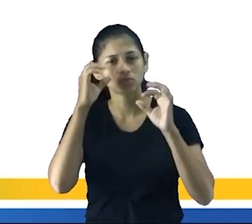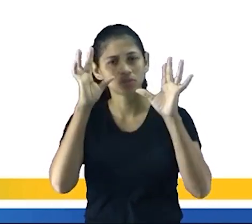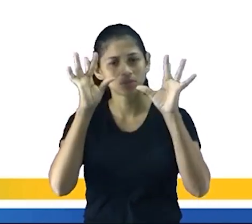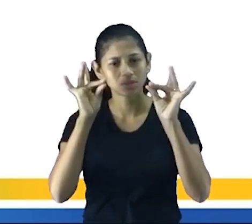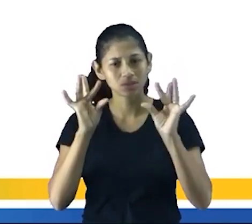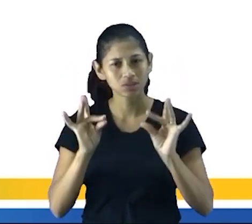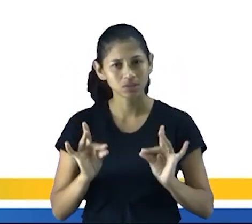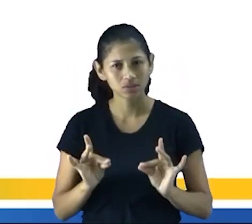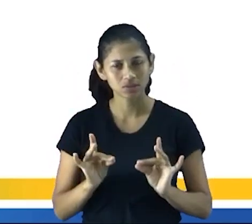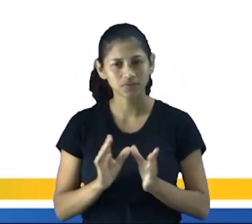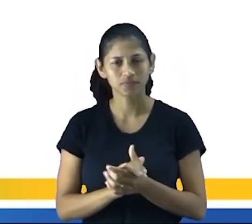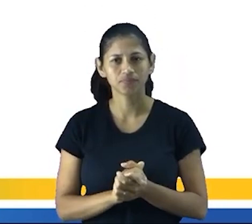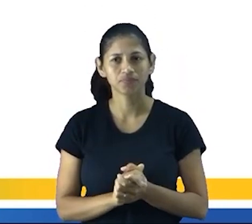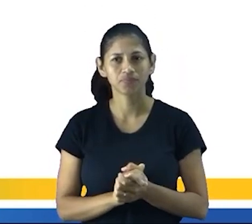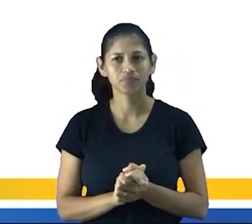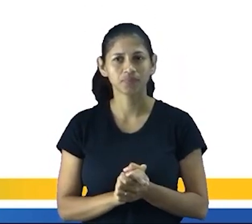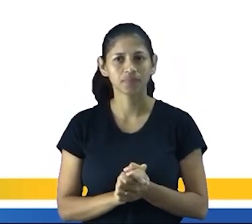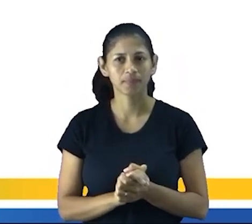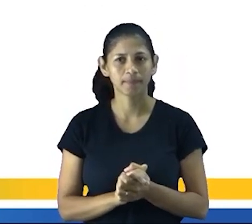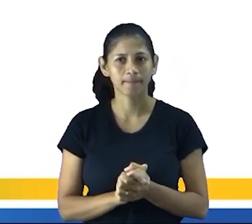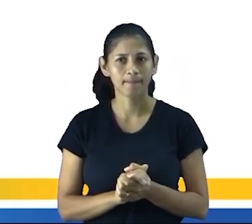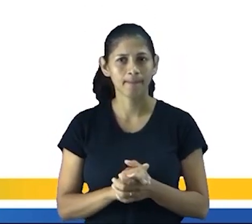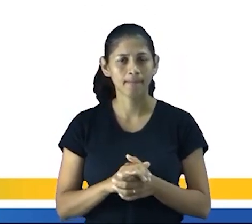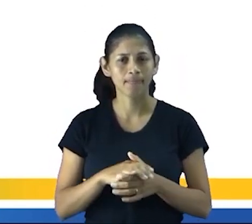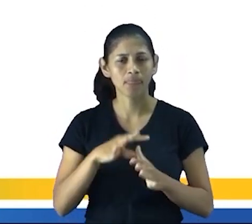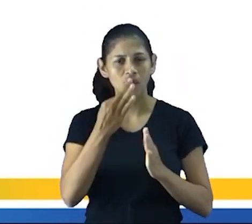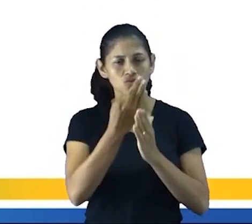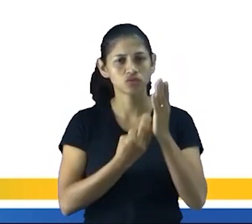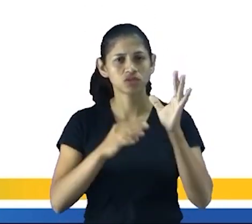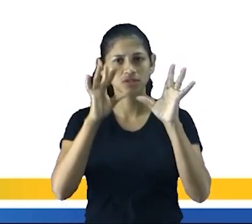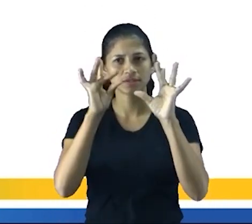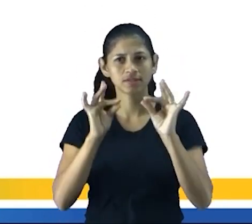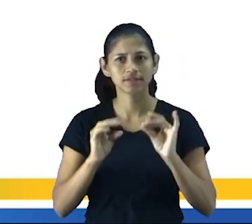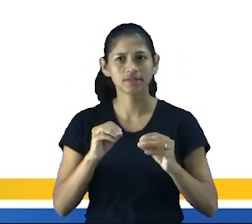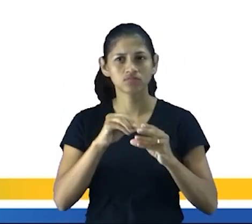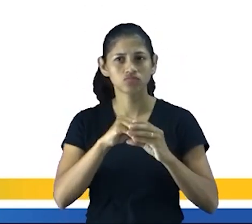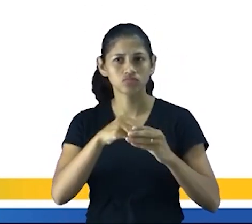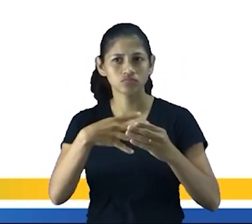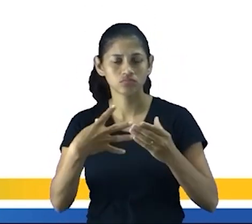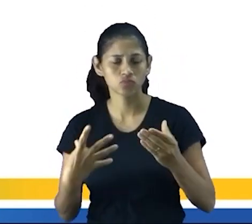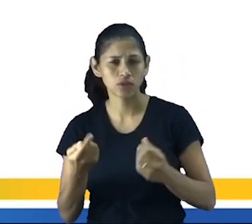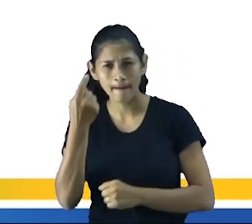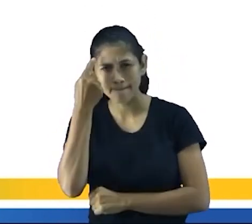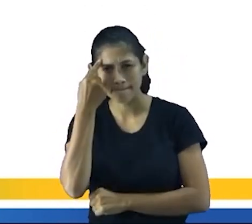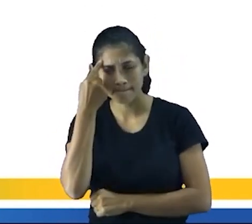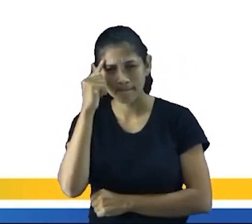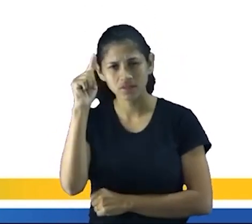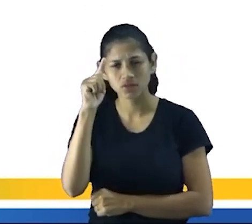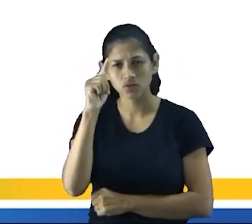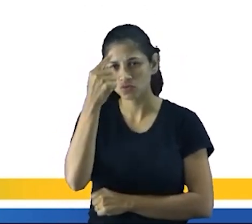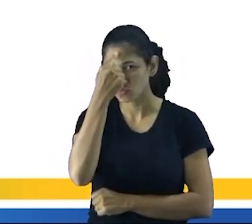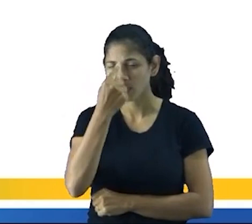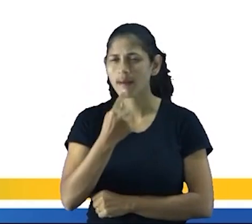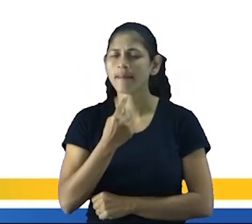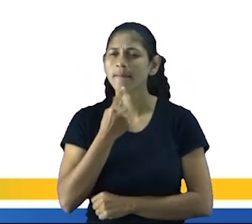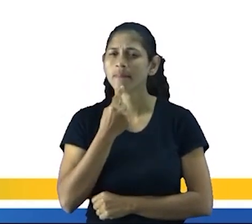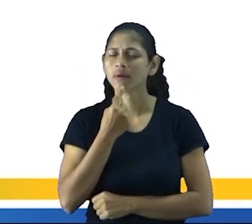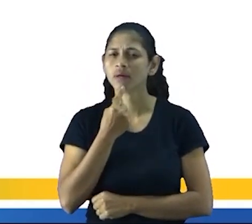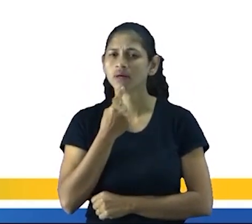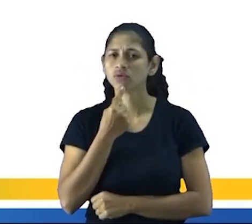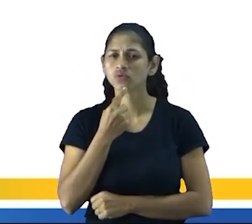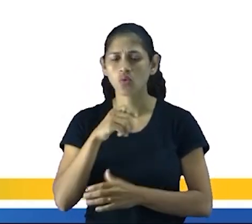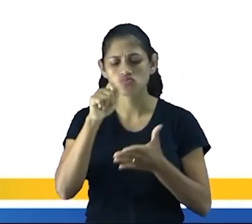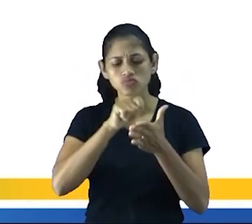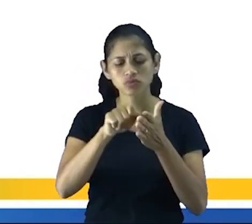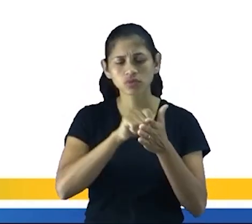a descrição. O texto descritivo, ele é caracterizado pela criação de uma imagem em que o escritor